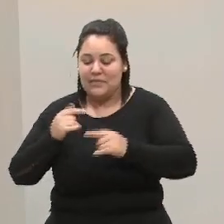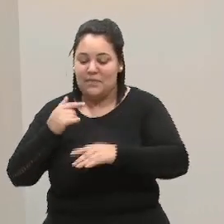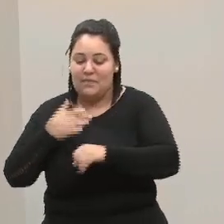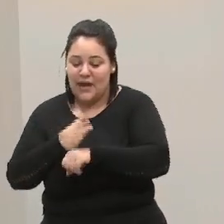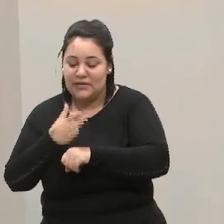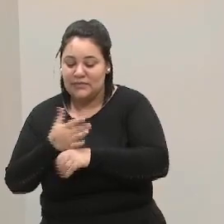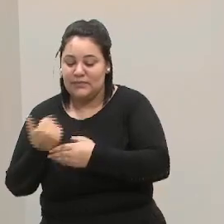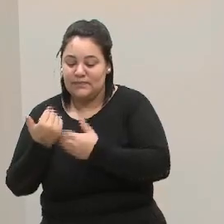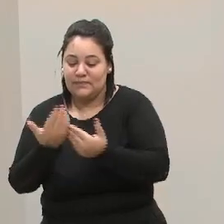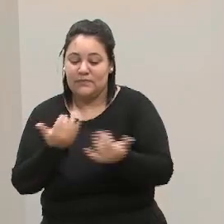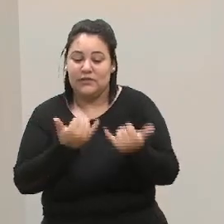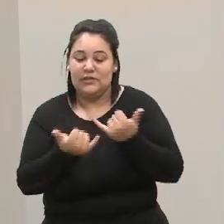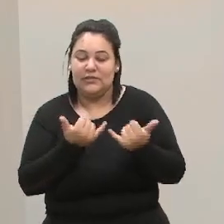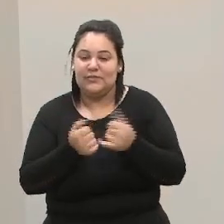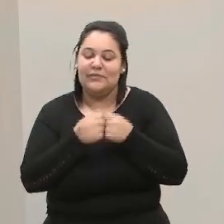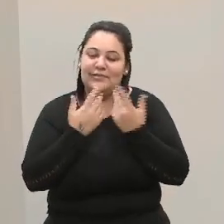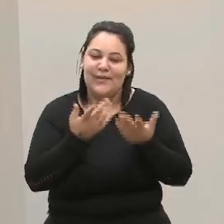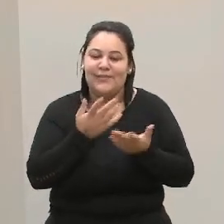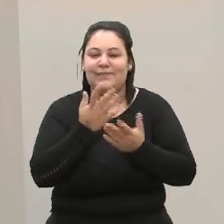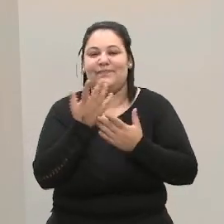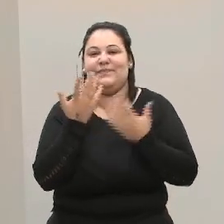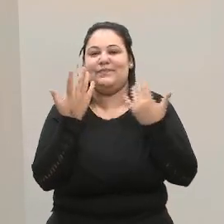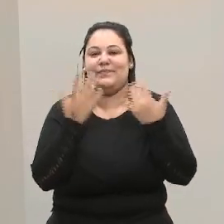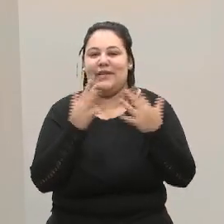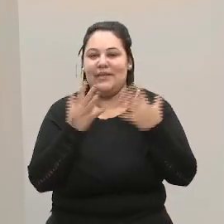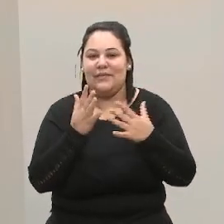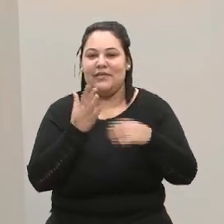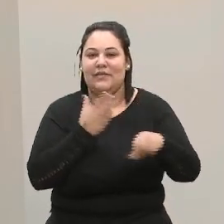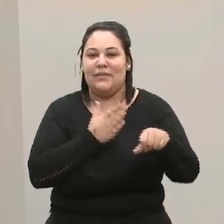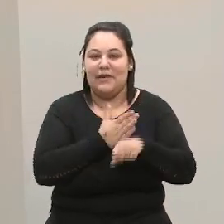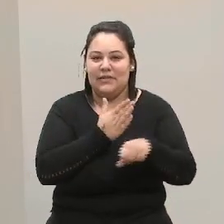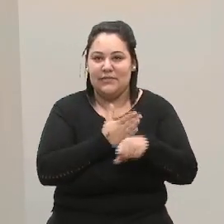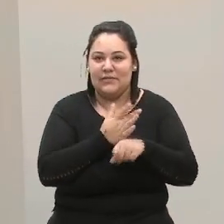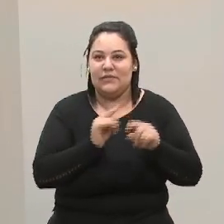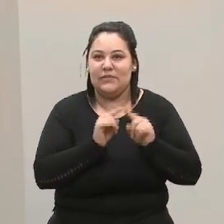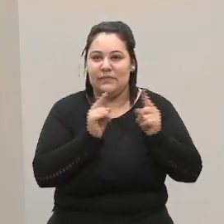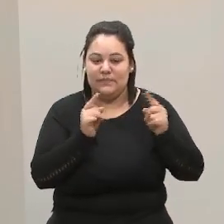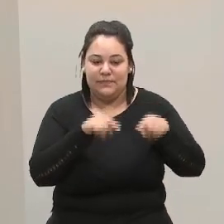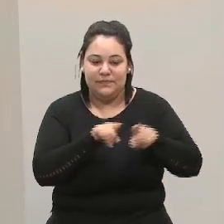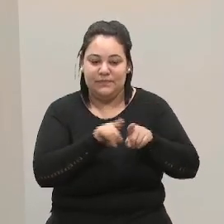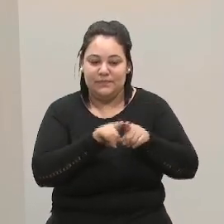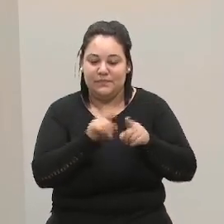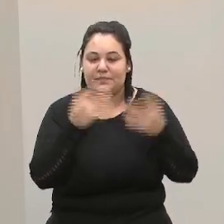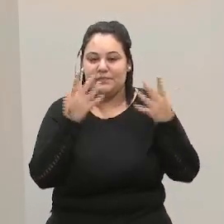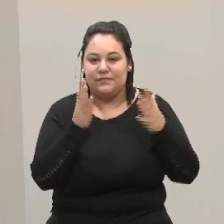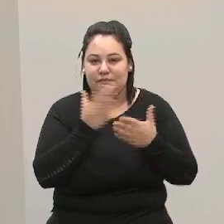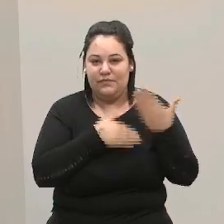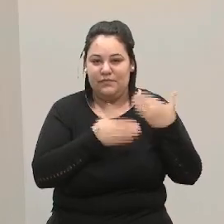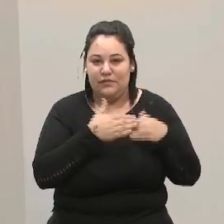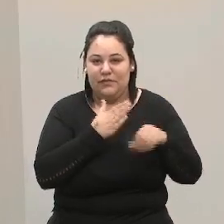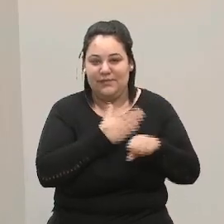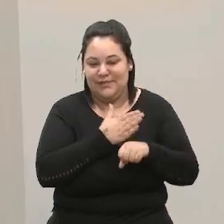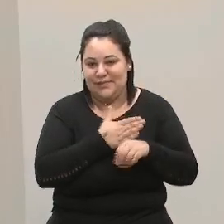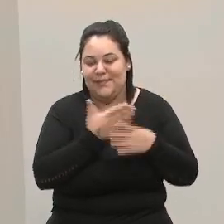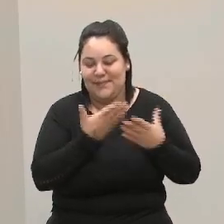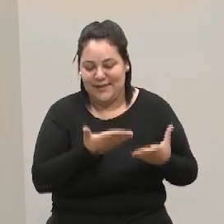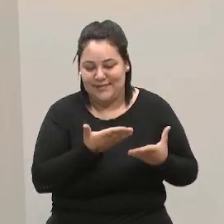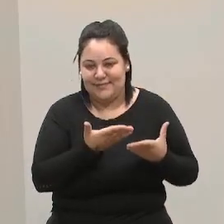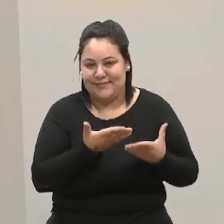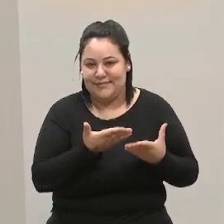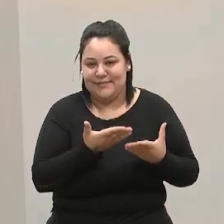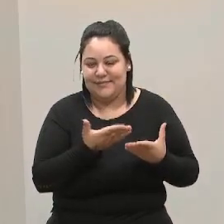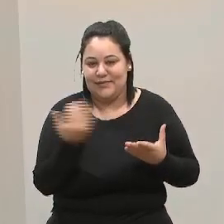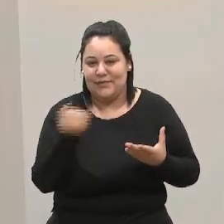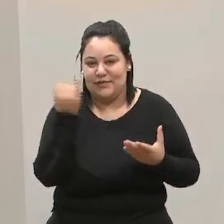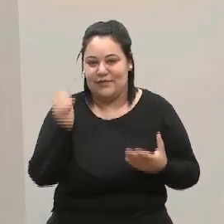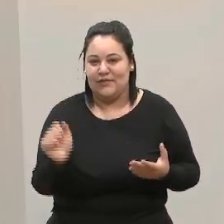Então, parabéns à sua participação, mas também parabéns a todos os envolvidos e quis salientar a conduta do